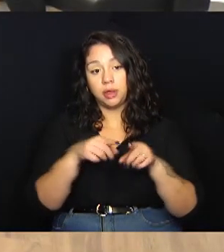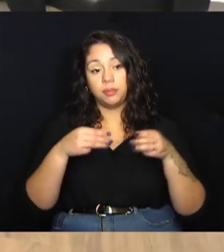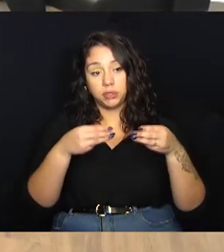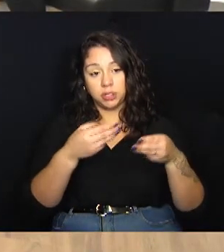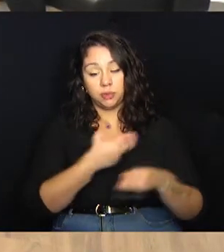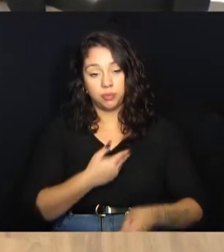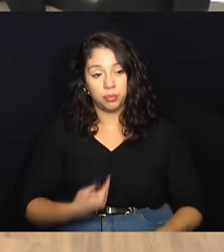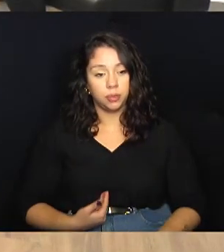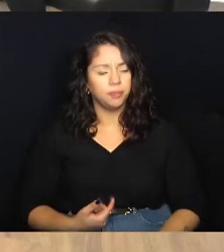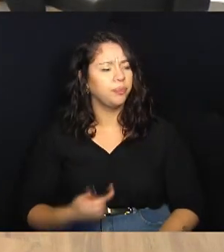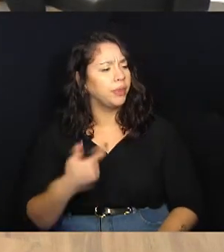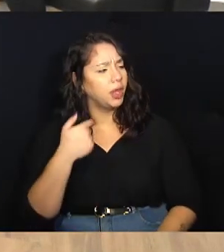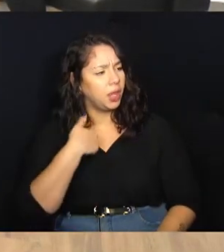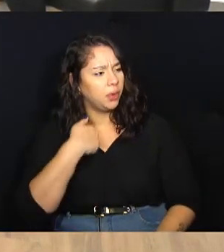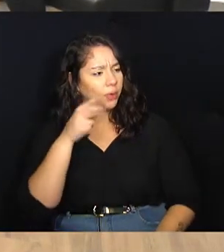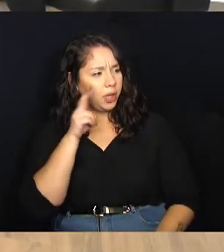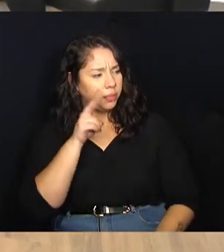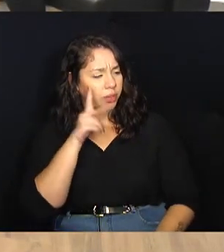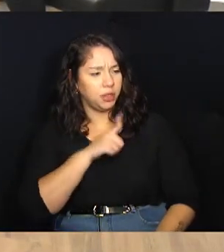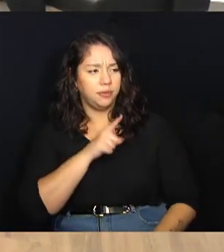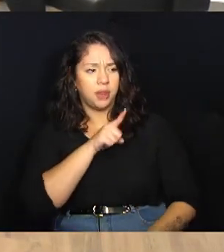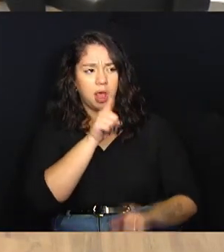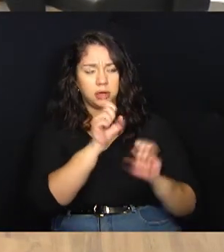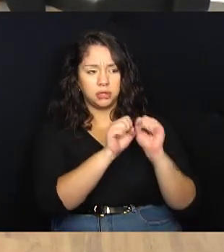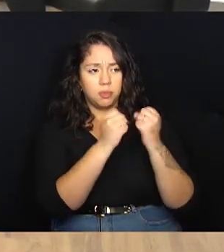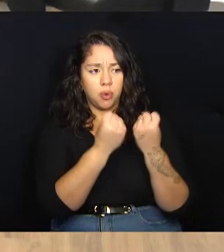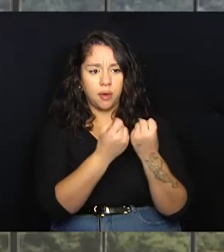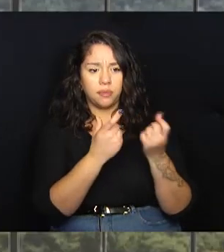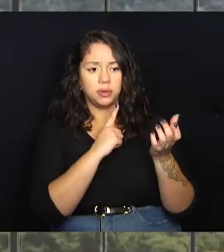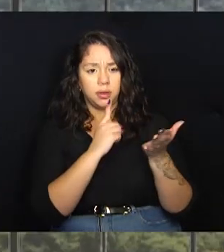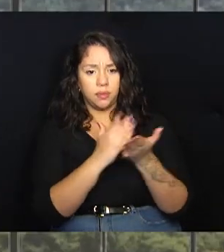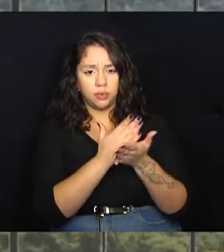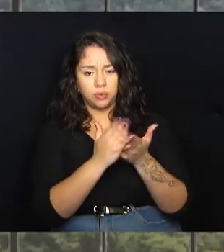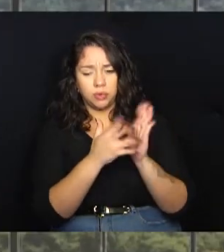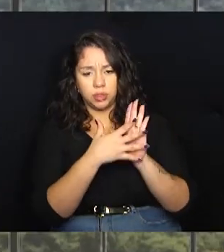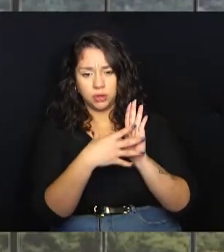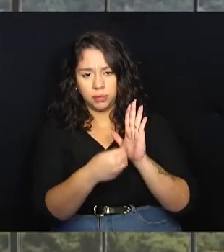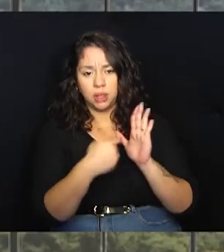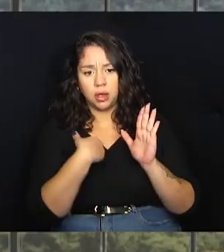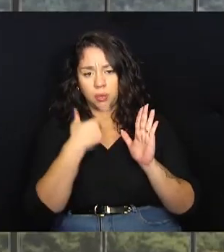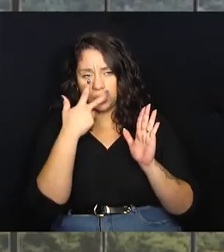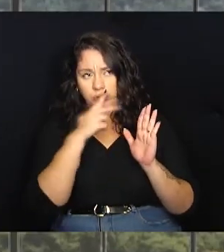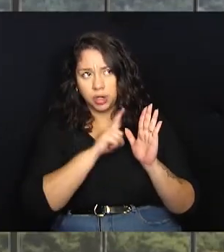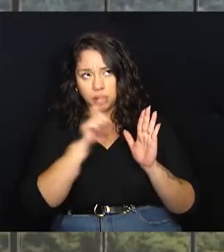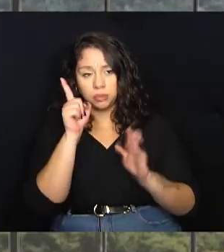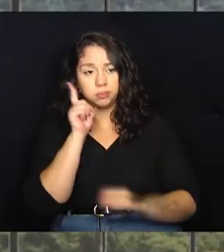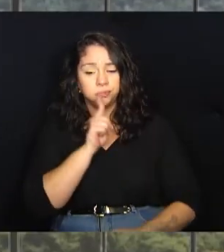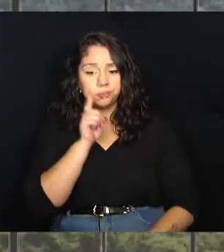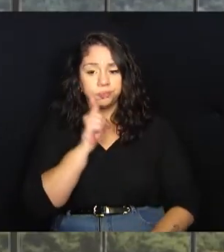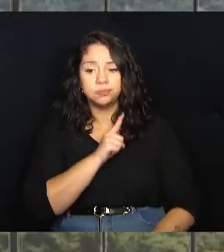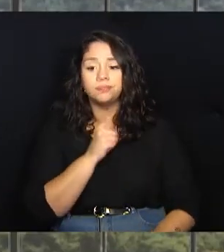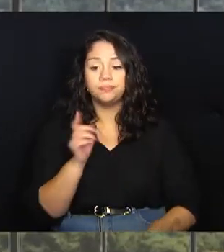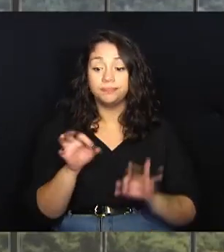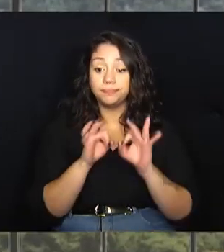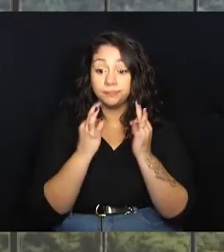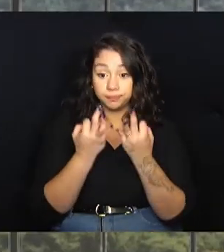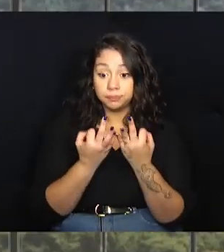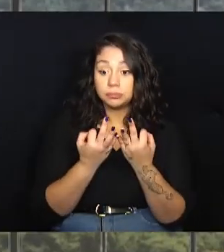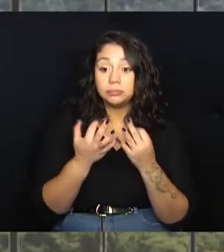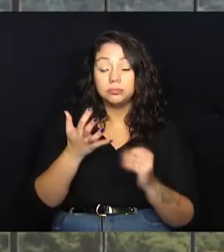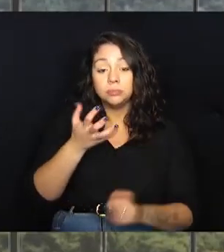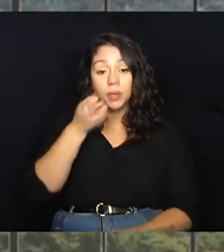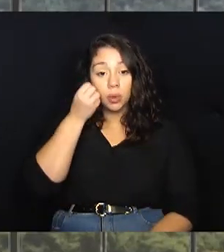simpósio, existem alguns modelos, inclusive, se não me engano, dos Estados Unidos, que essa família acolhedora, ela